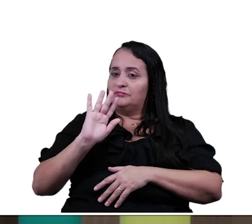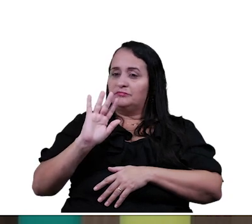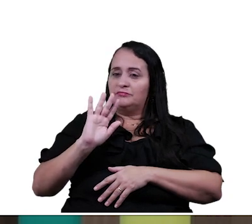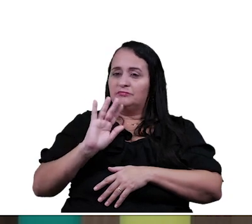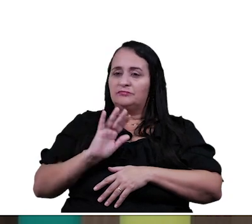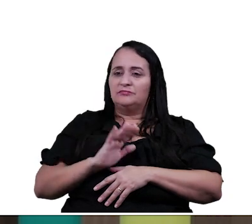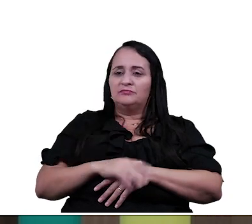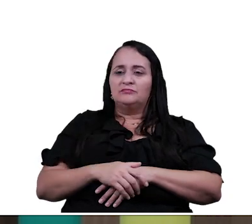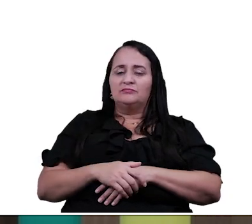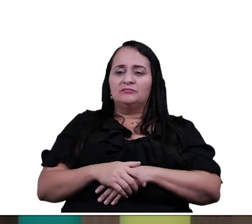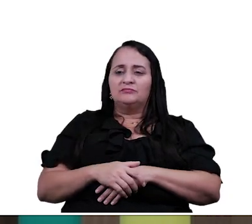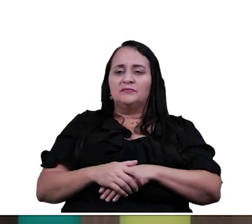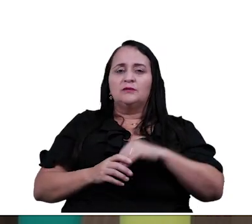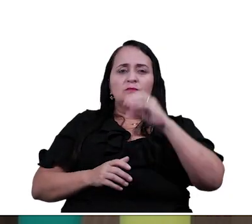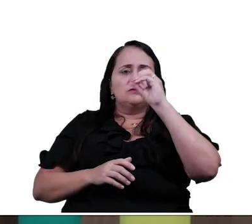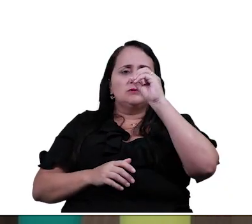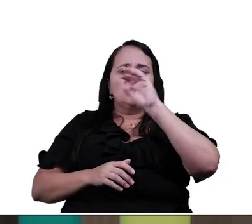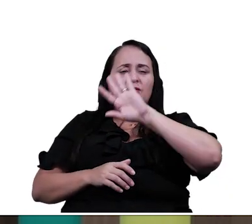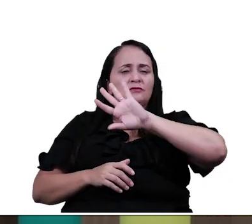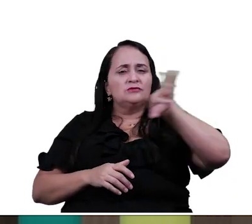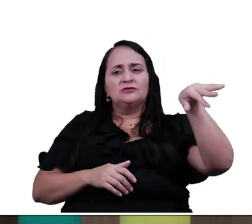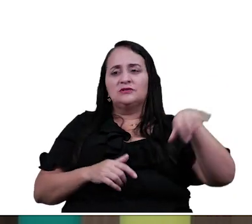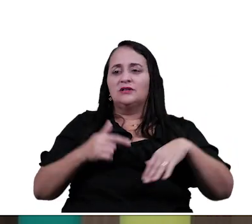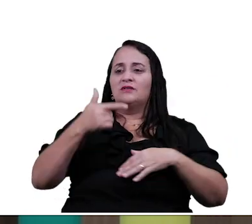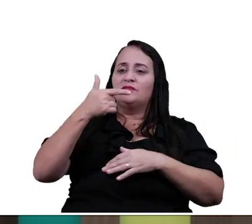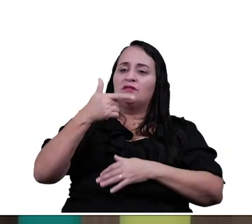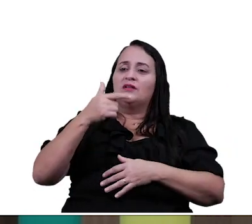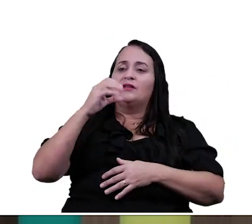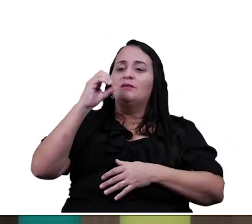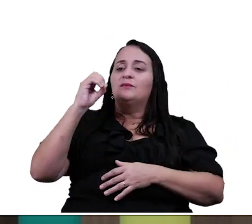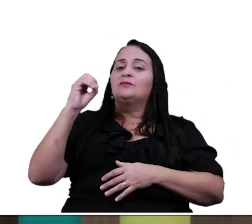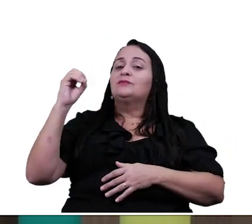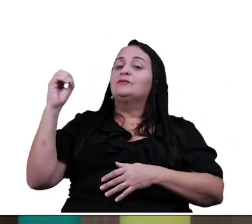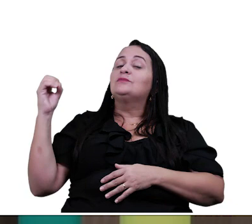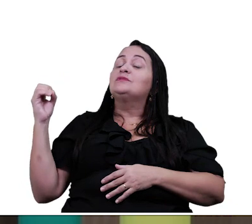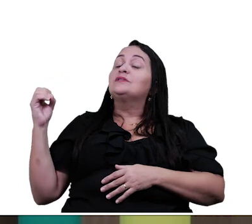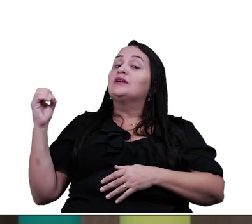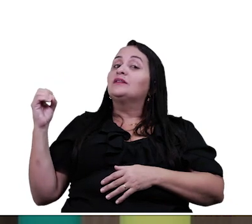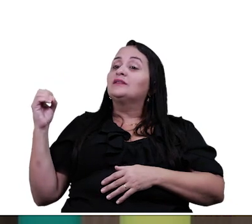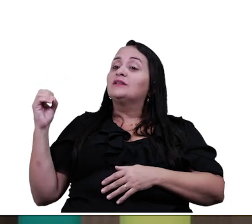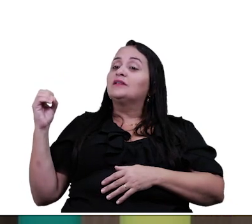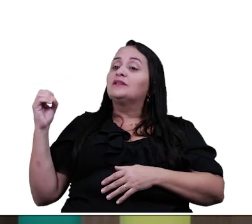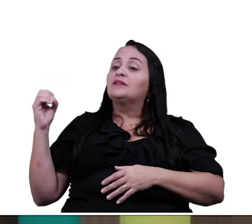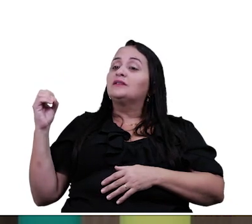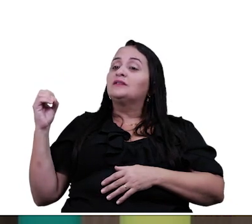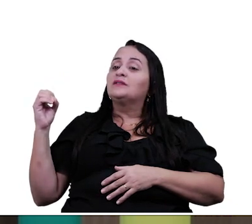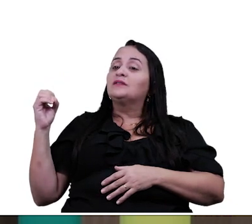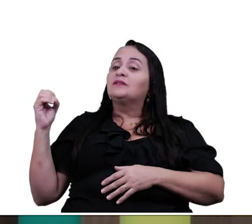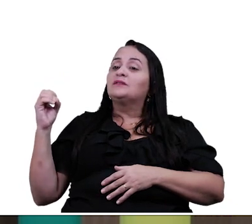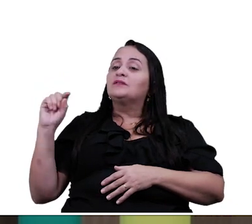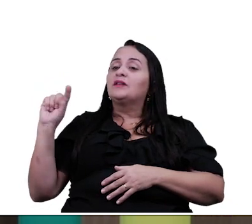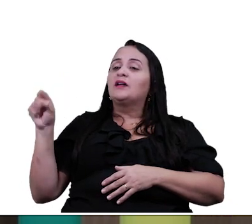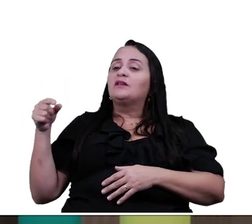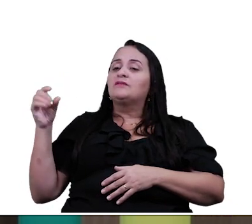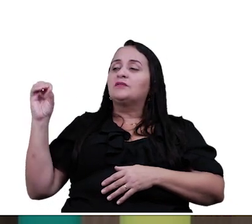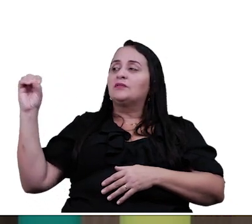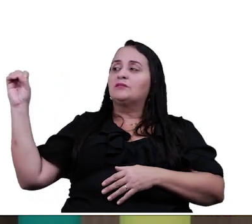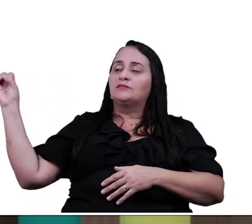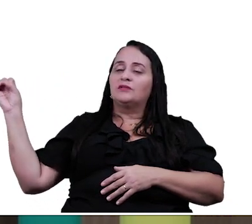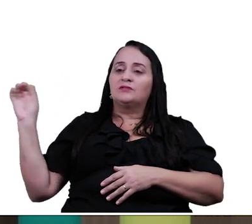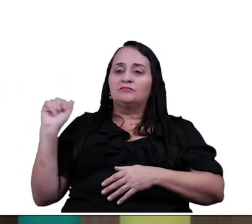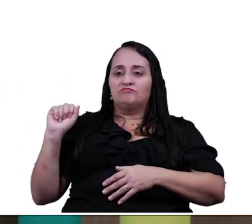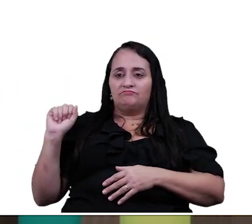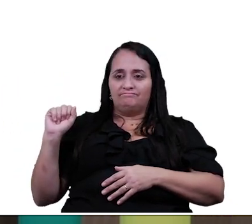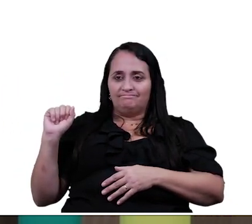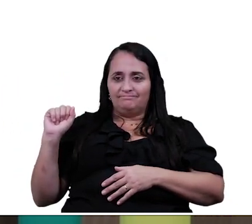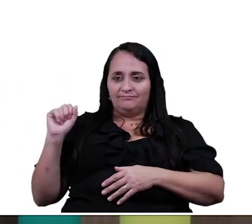esse zero na frente. A gente não vai contar. E vai ficar aqui, ó. É como se a vírgula ficasse